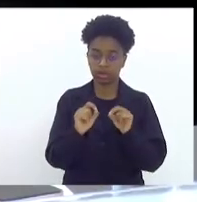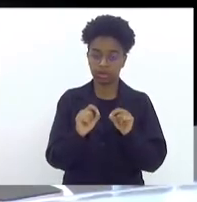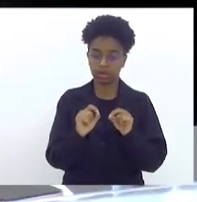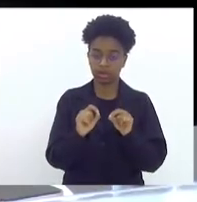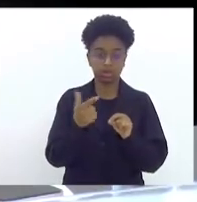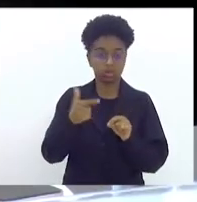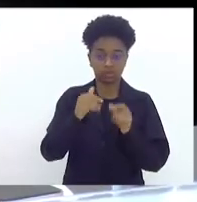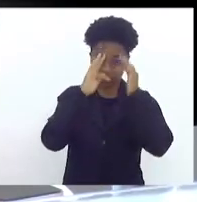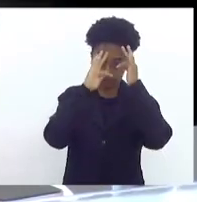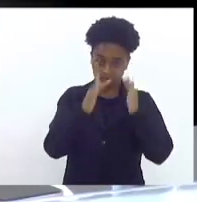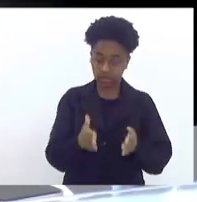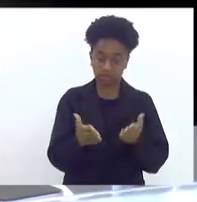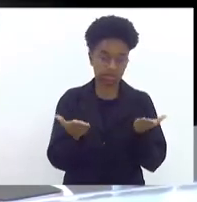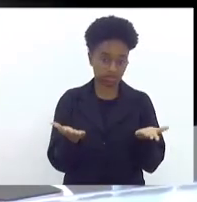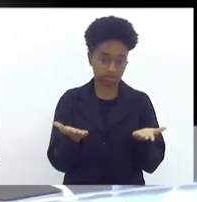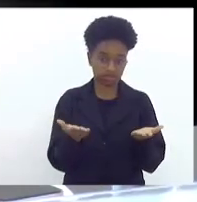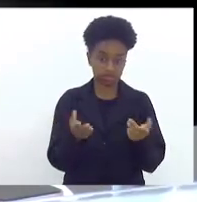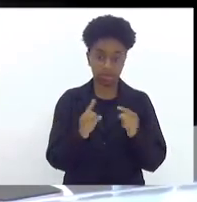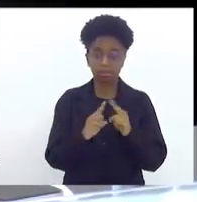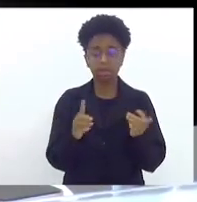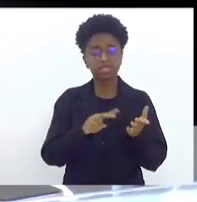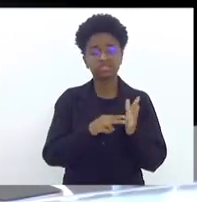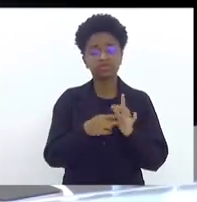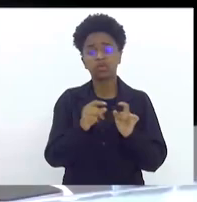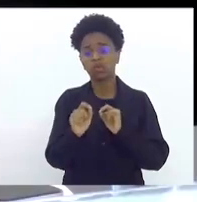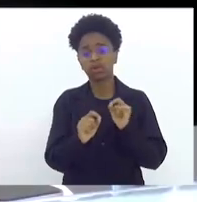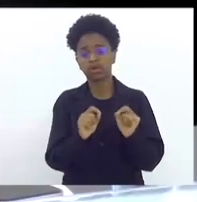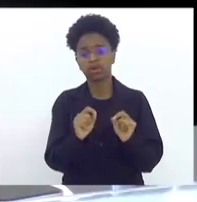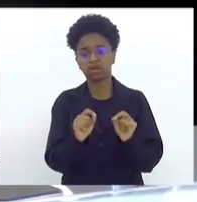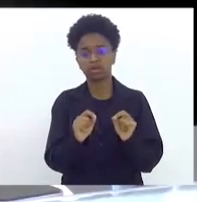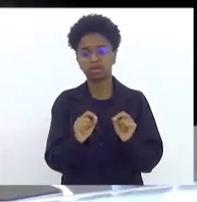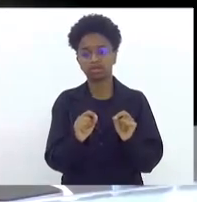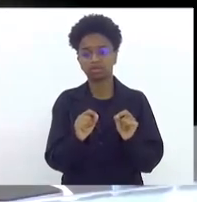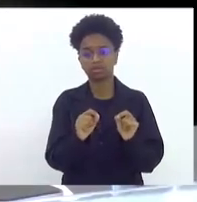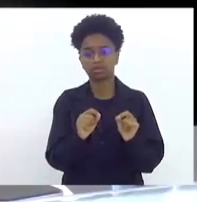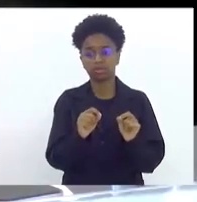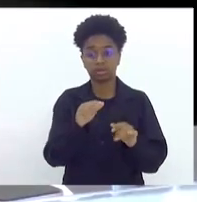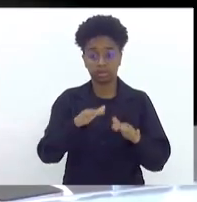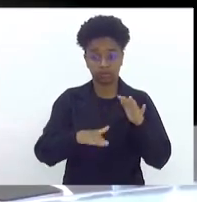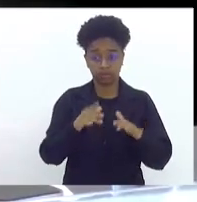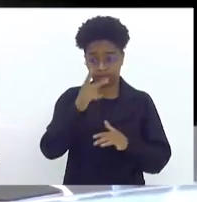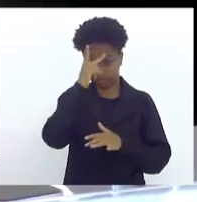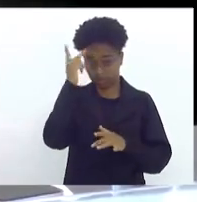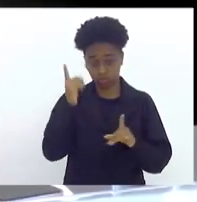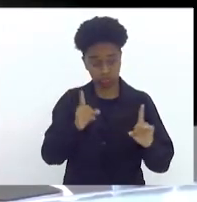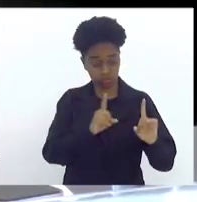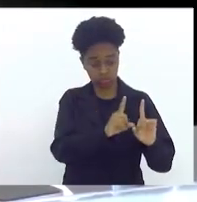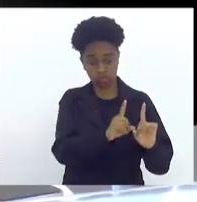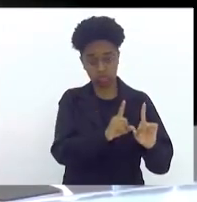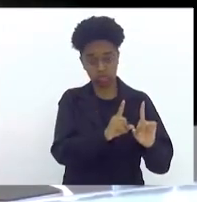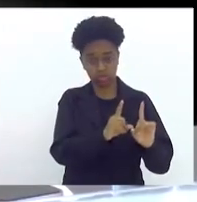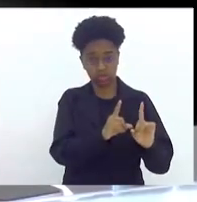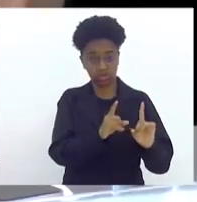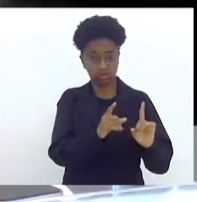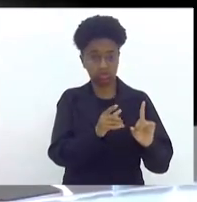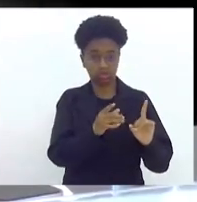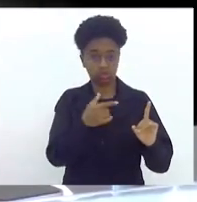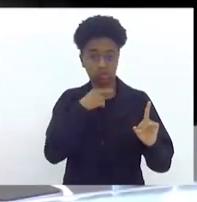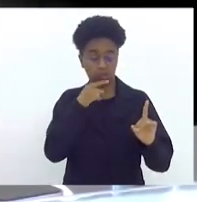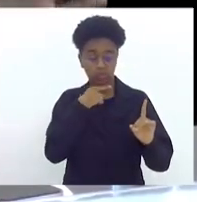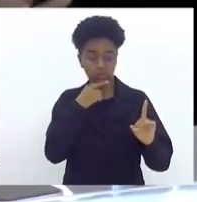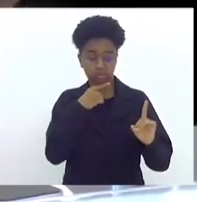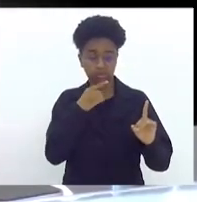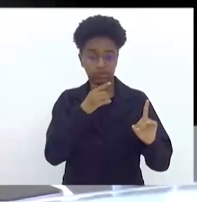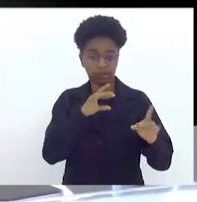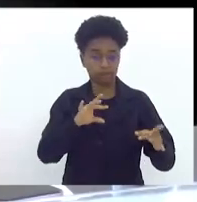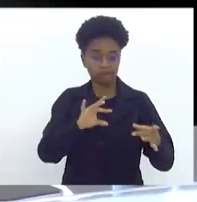ou sem fidelidade garantida mas o que significa isso talvez quem estava ao lado dele não foi suficiente para segurar esse